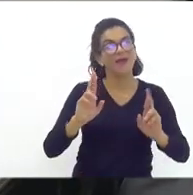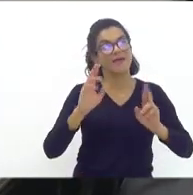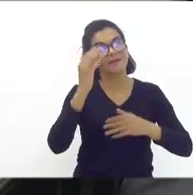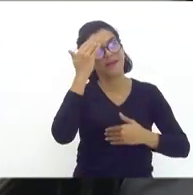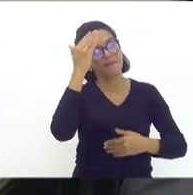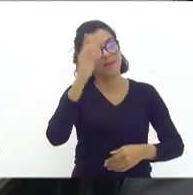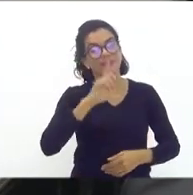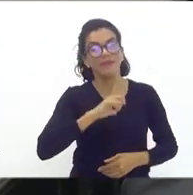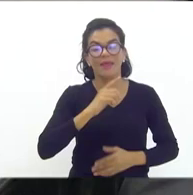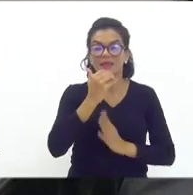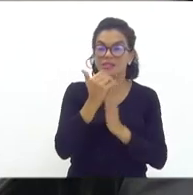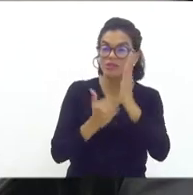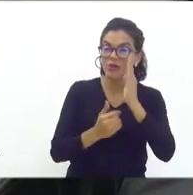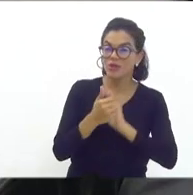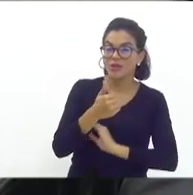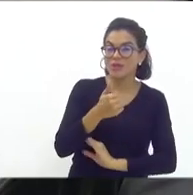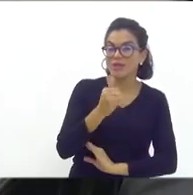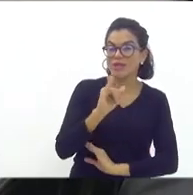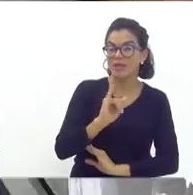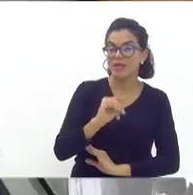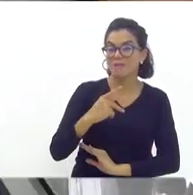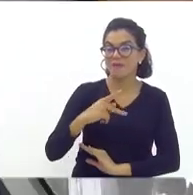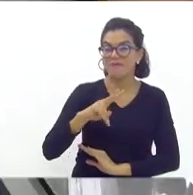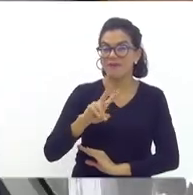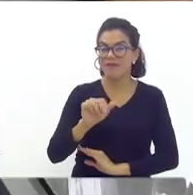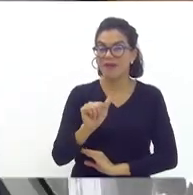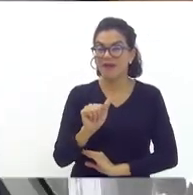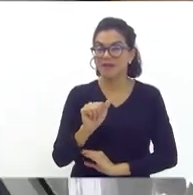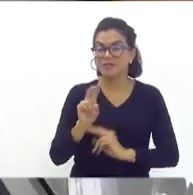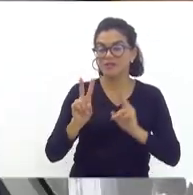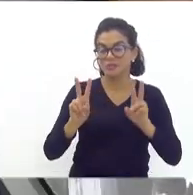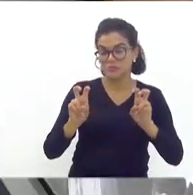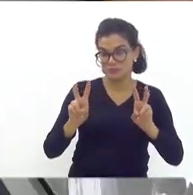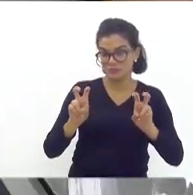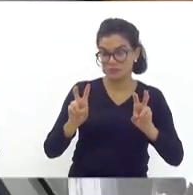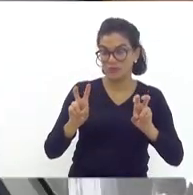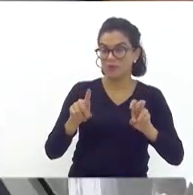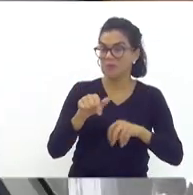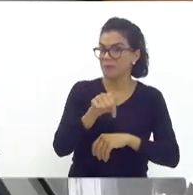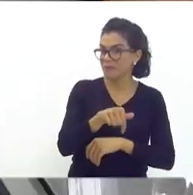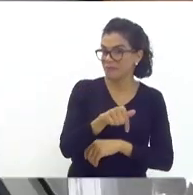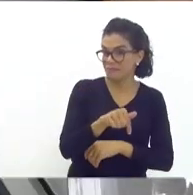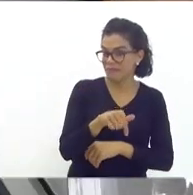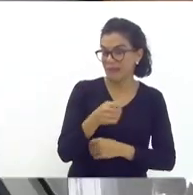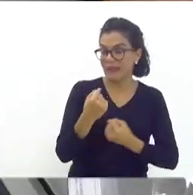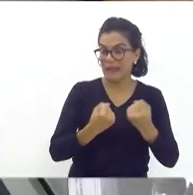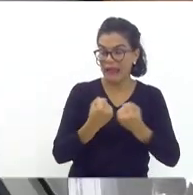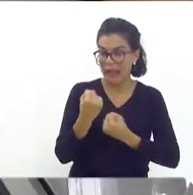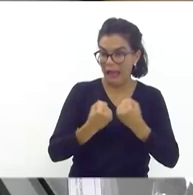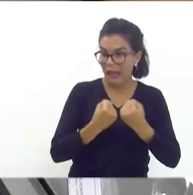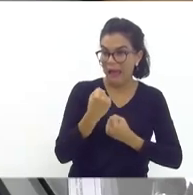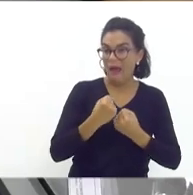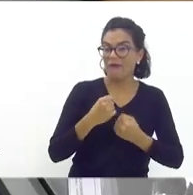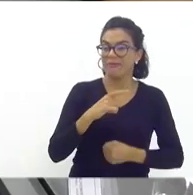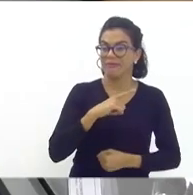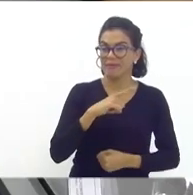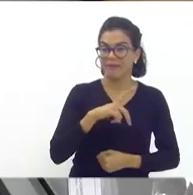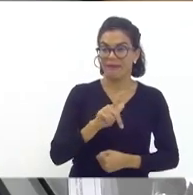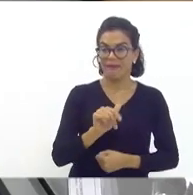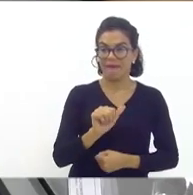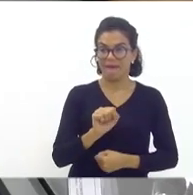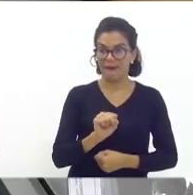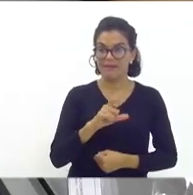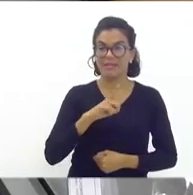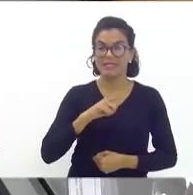desconto de IPVA que eles conseguem né sobreviver já porque hoje tem o carro movido a gás que ele tem